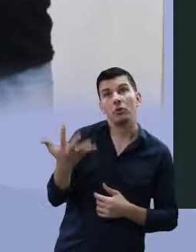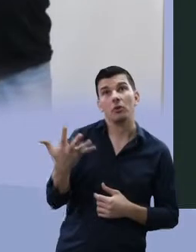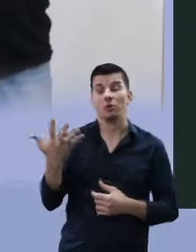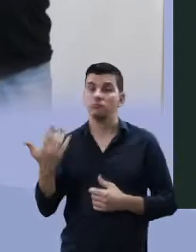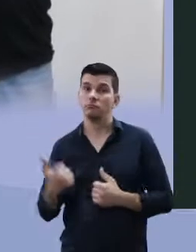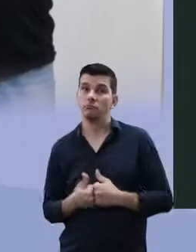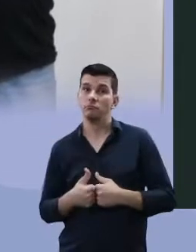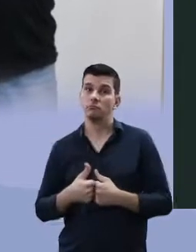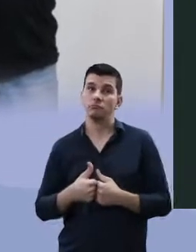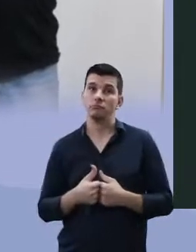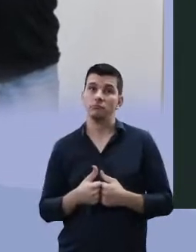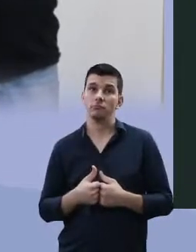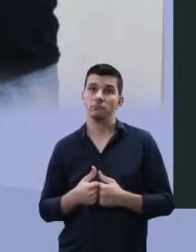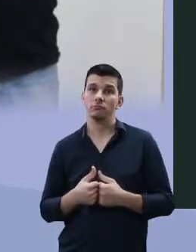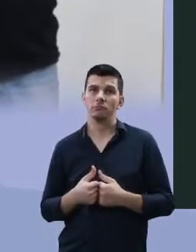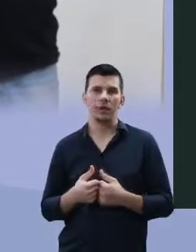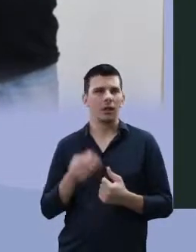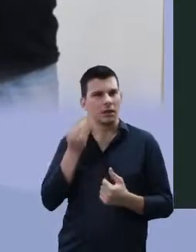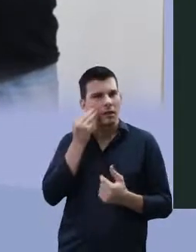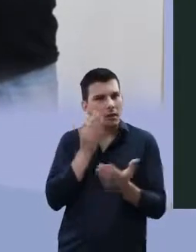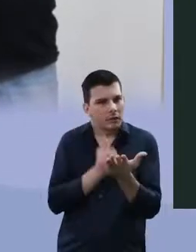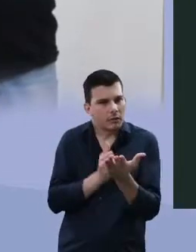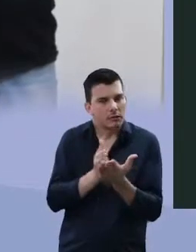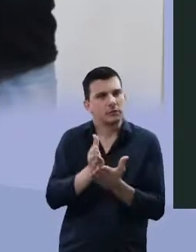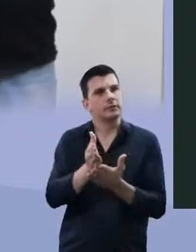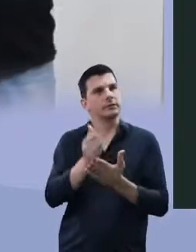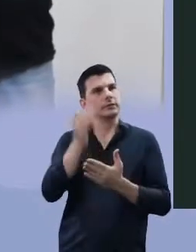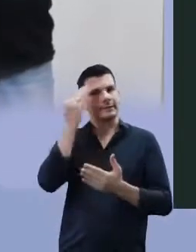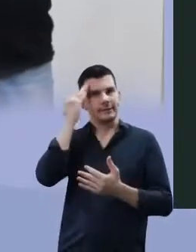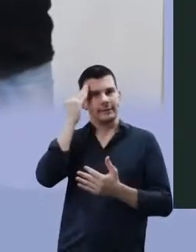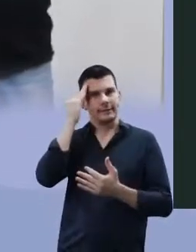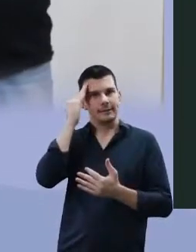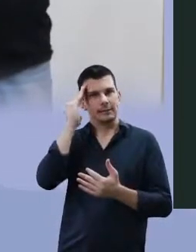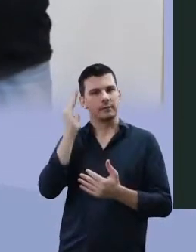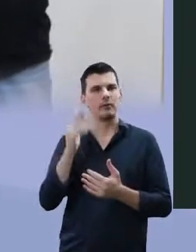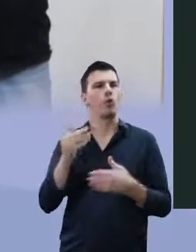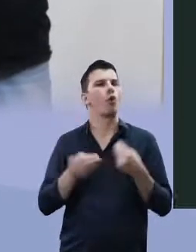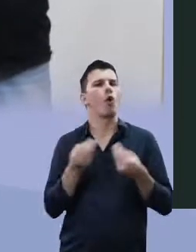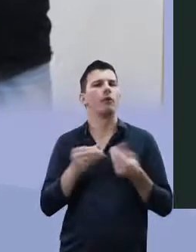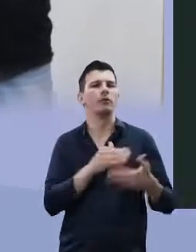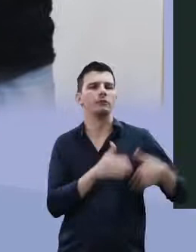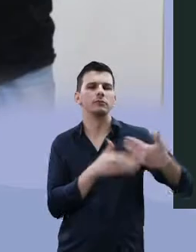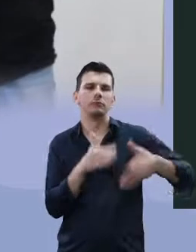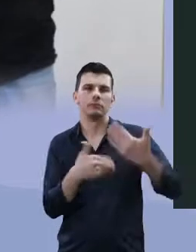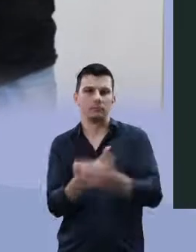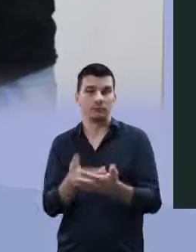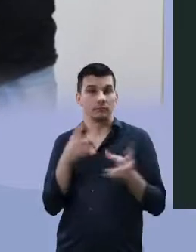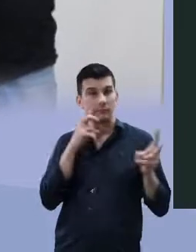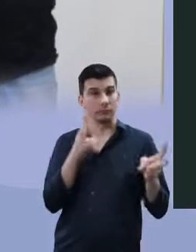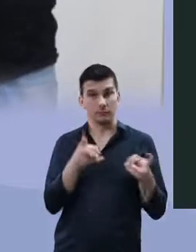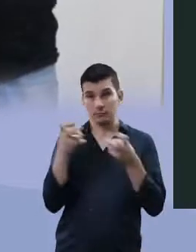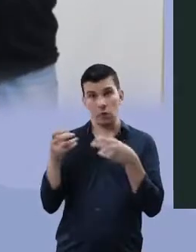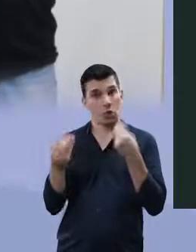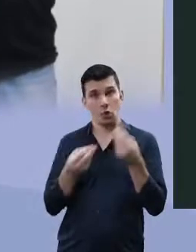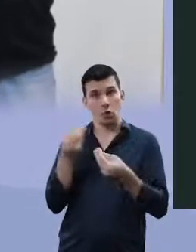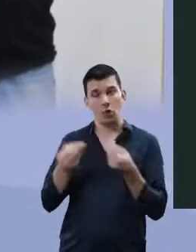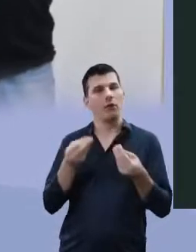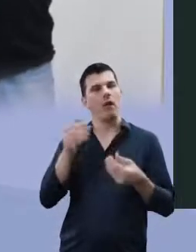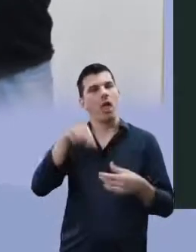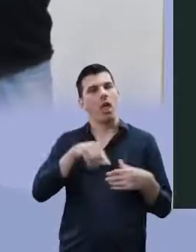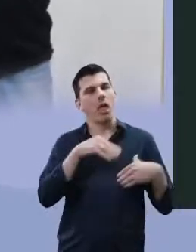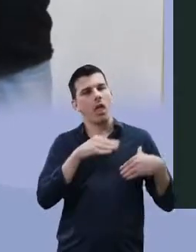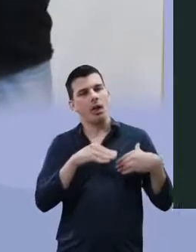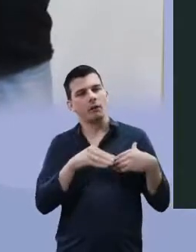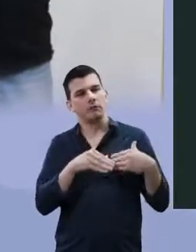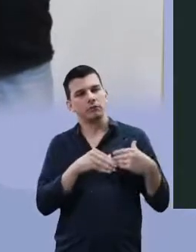buscar soluções, né? Pelo menos tentar encaminhar alguma coisa, entender como é que se dá esse processo e aí perceber como é